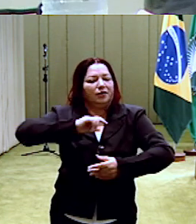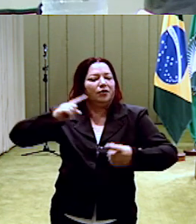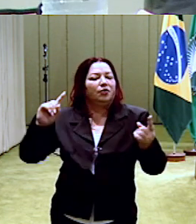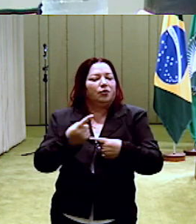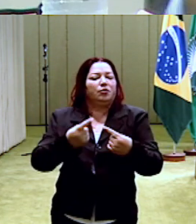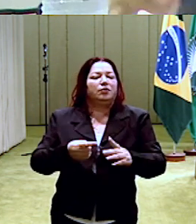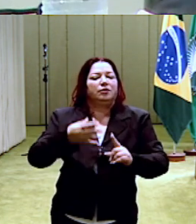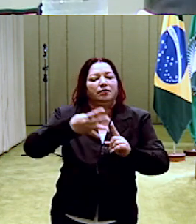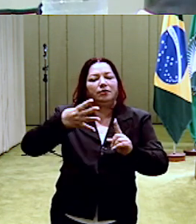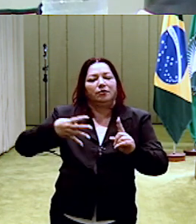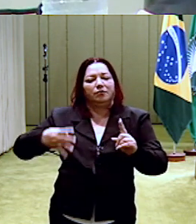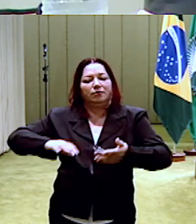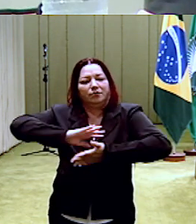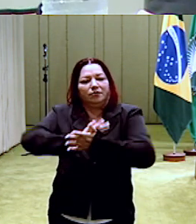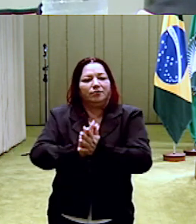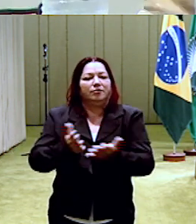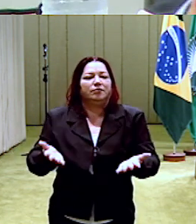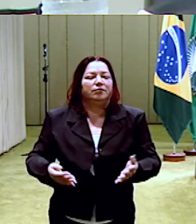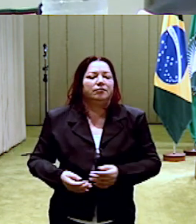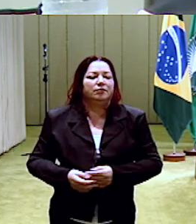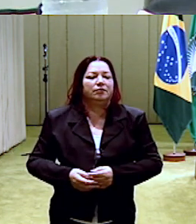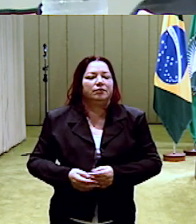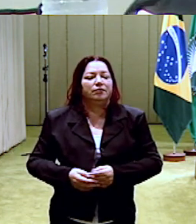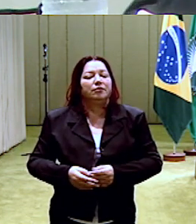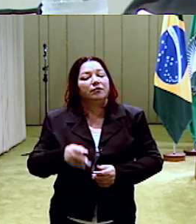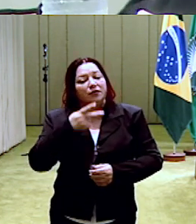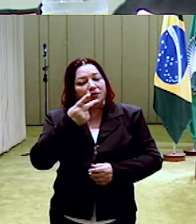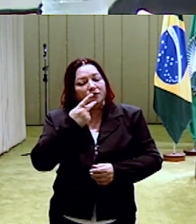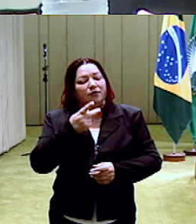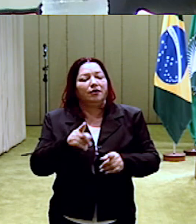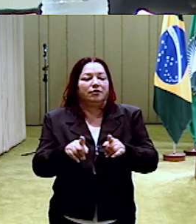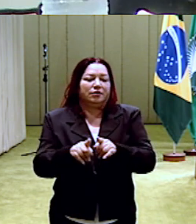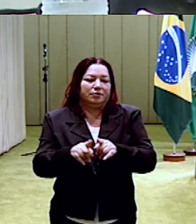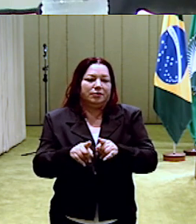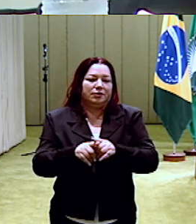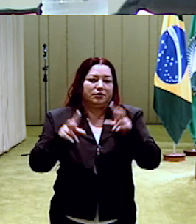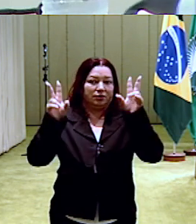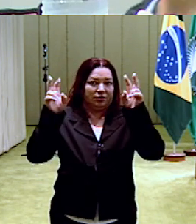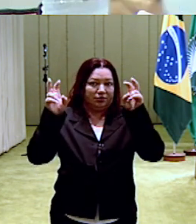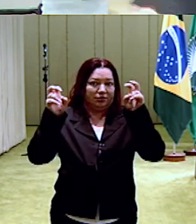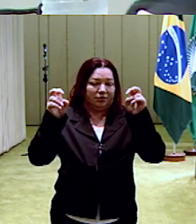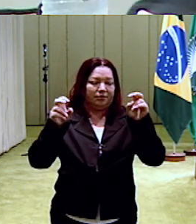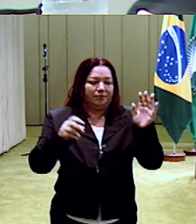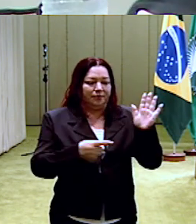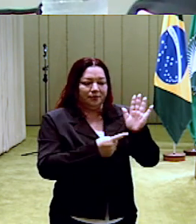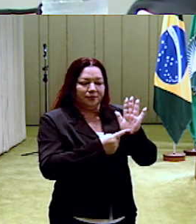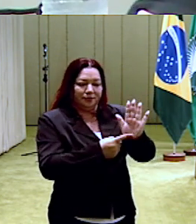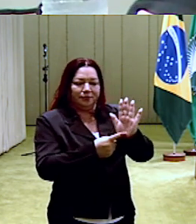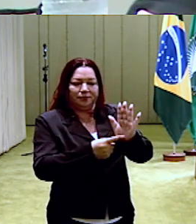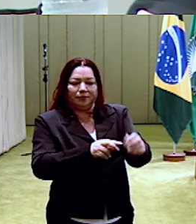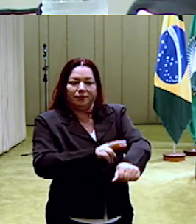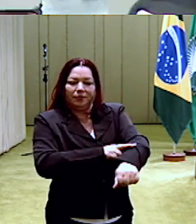e LGBTQI-fóbicos. E para falarmos de um outro tema que também está em evidência, que